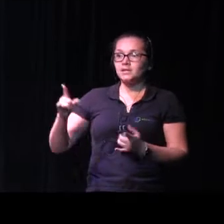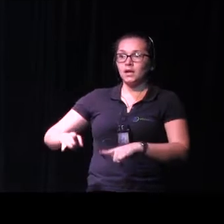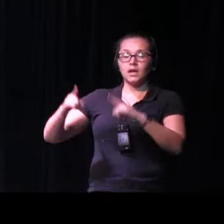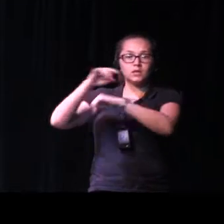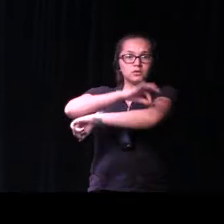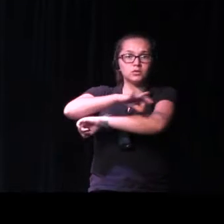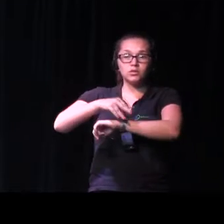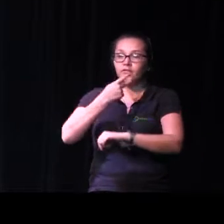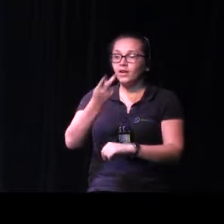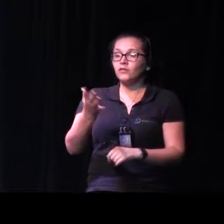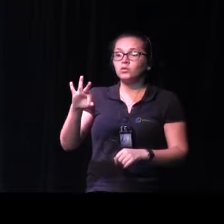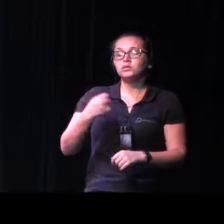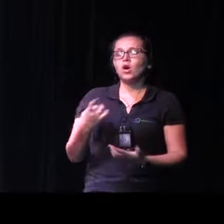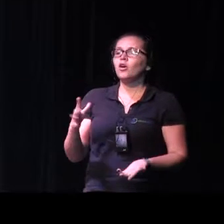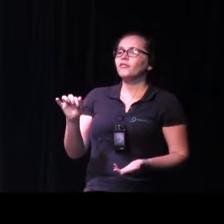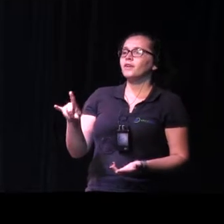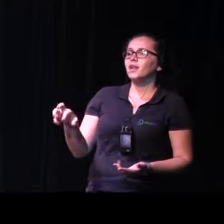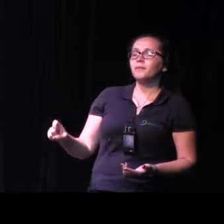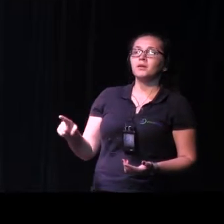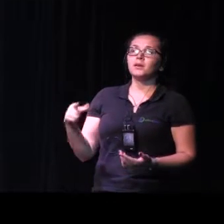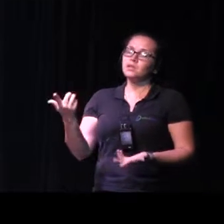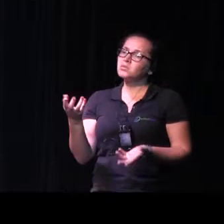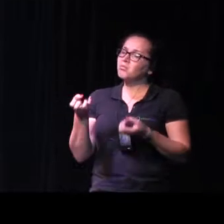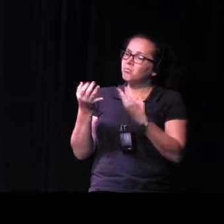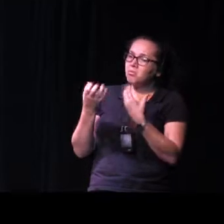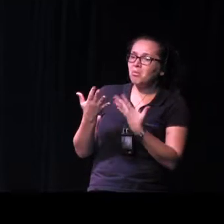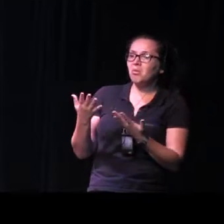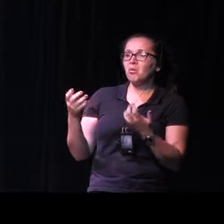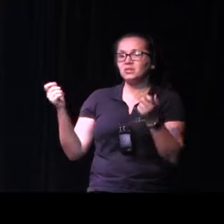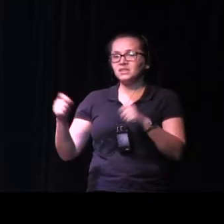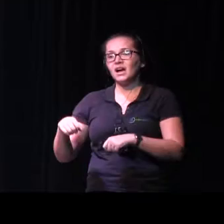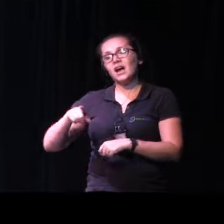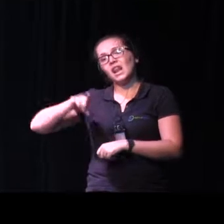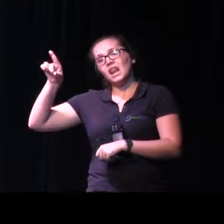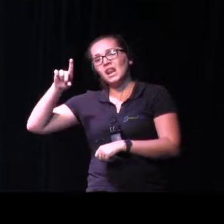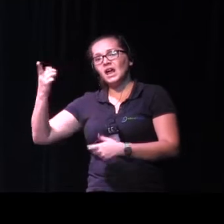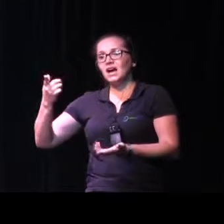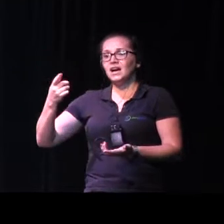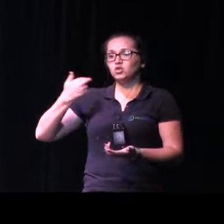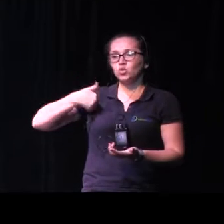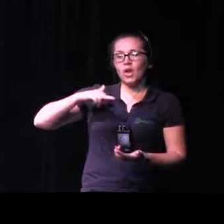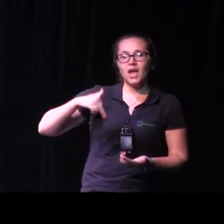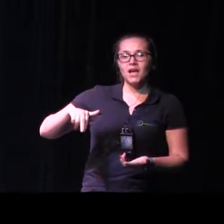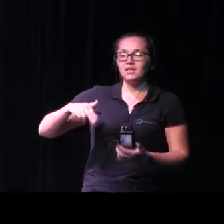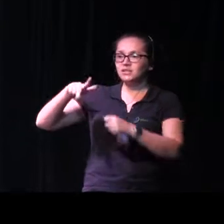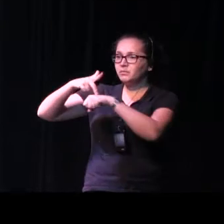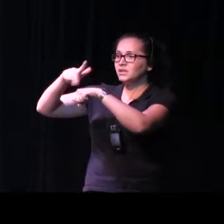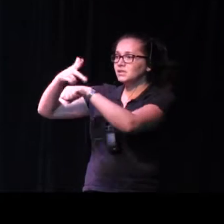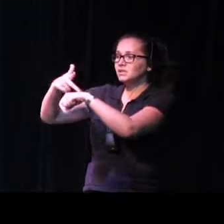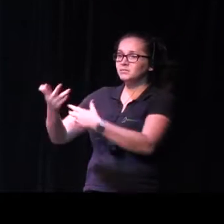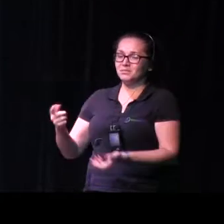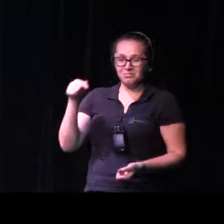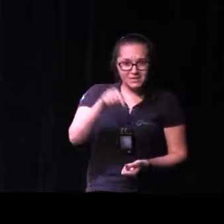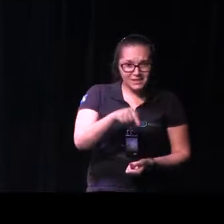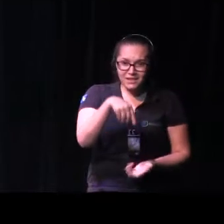vão desenhar esse tipo de arquitetura. E todos diziam, olha, Felipe, isso tudo funciona muito bem na Dinamarca, na